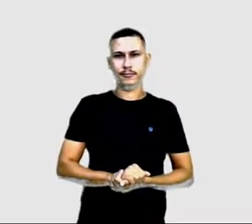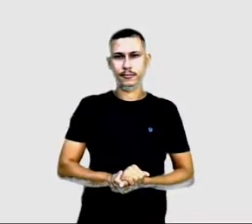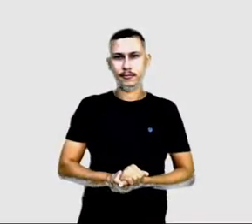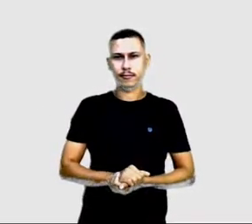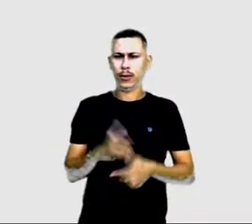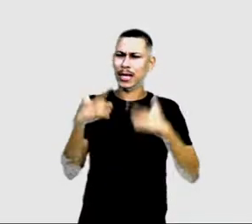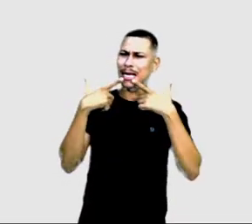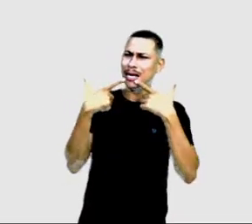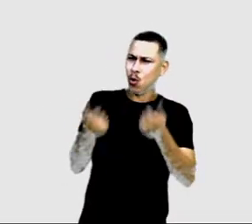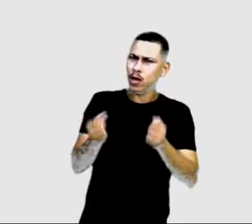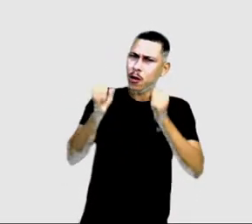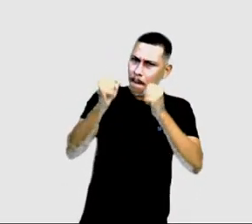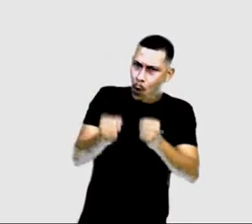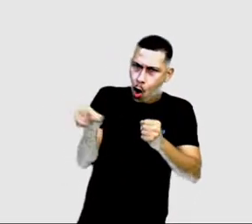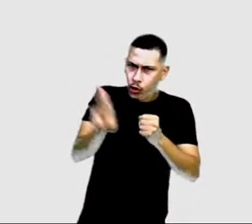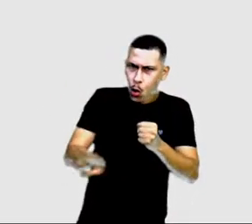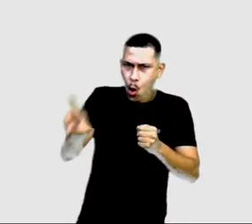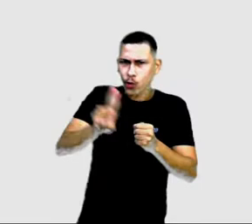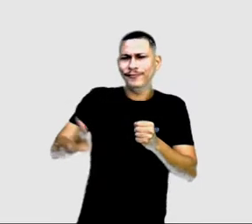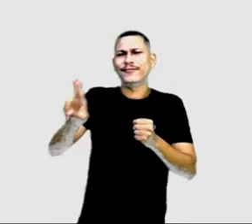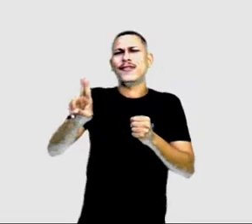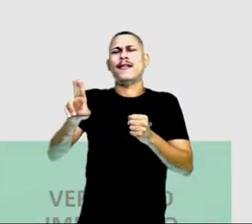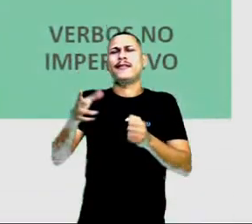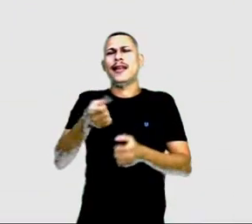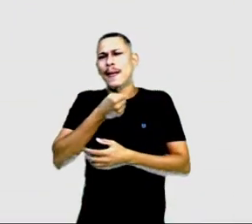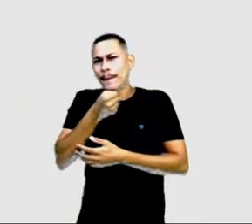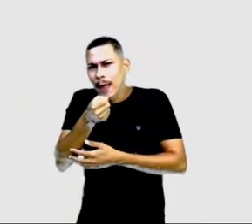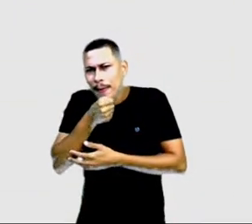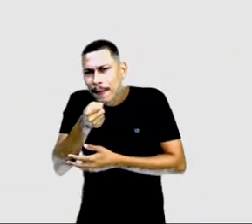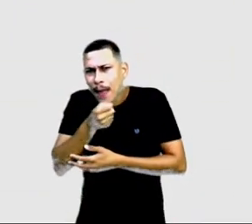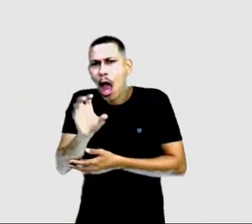linguagem pode ser verbal e não verbal.